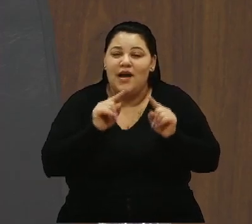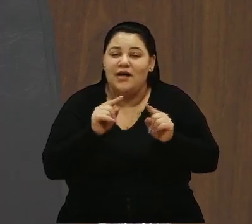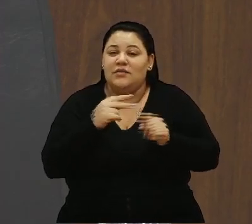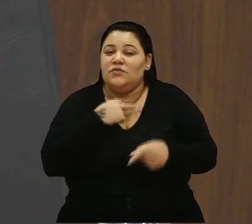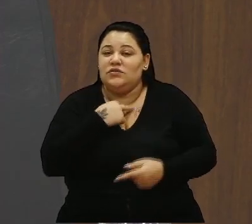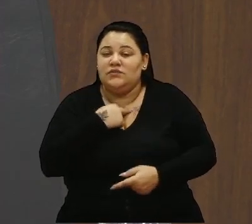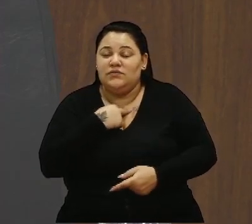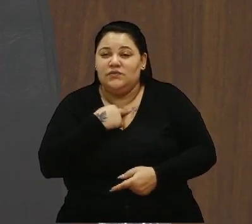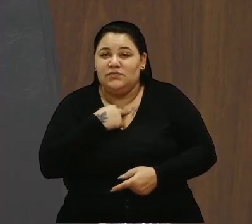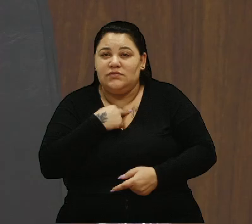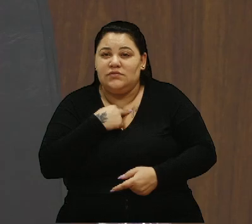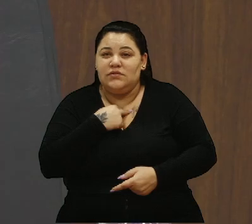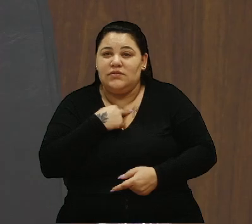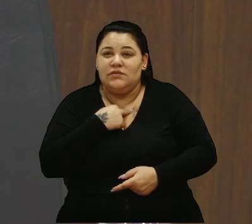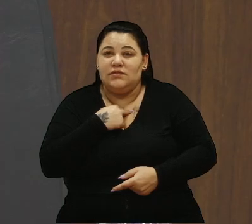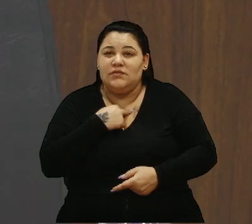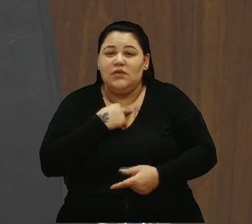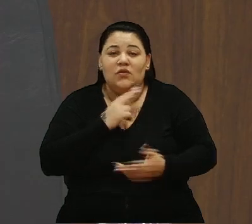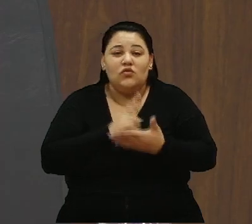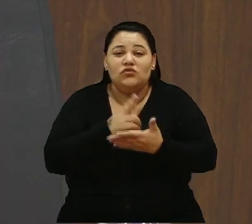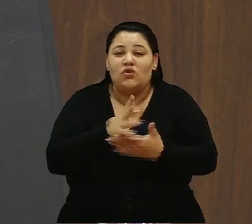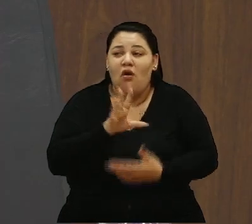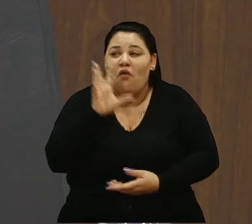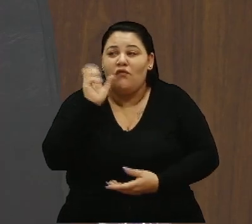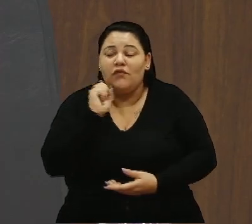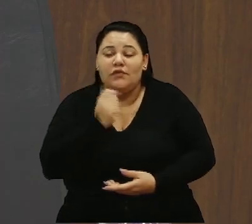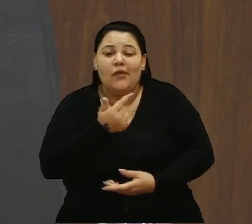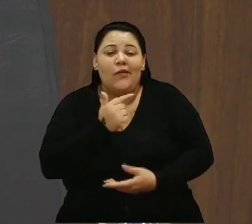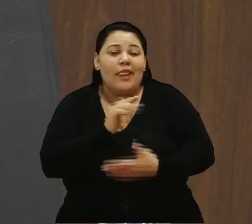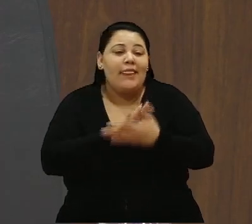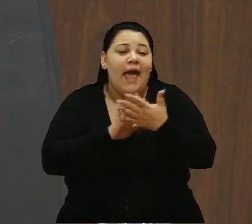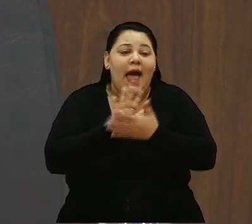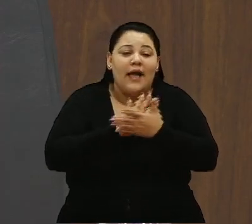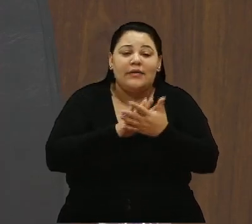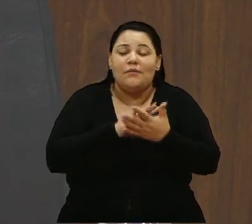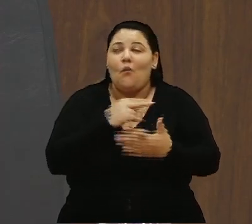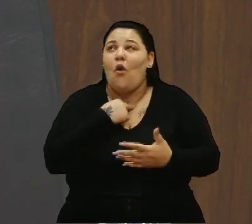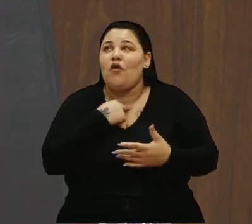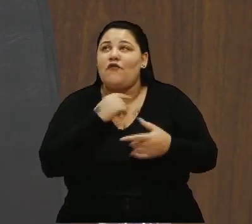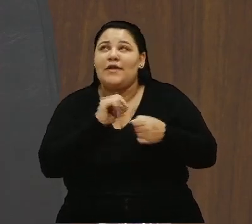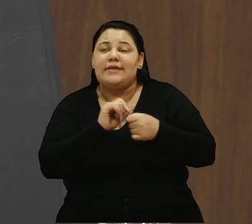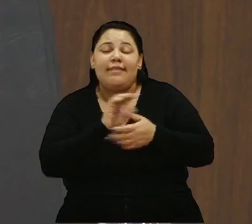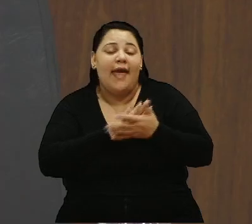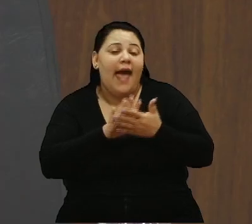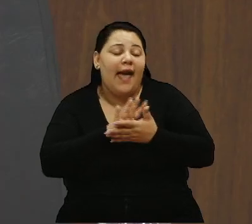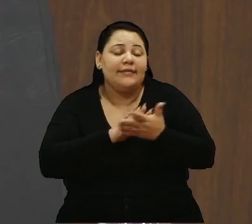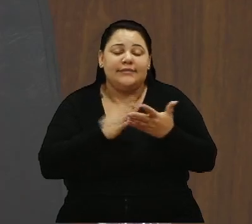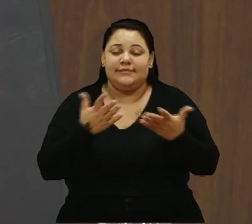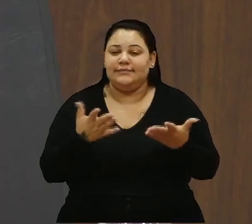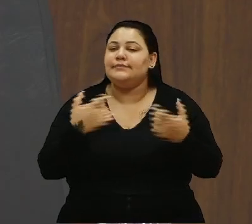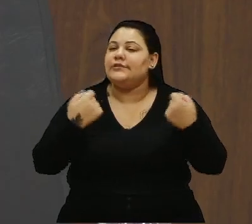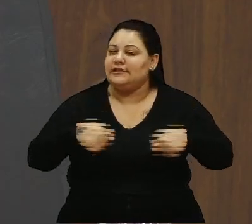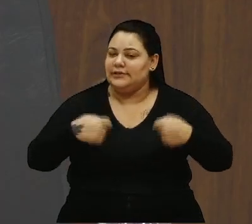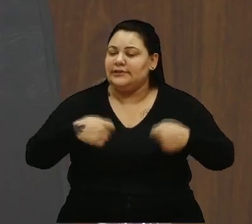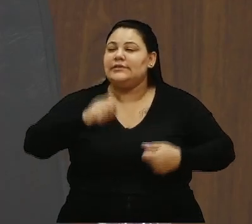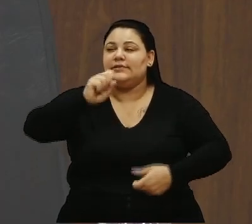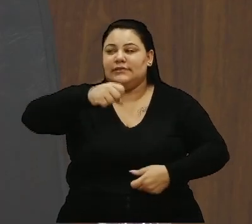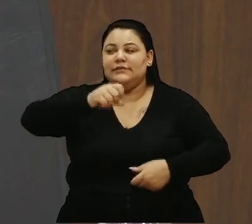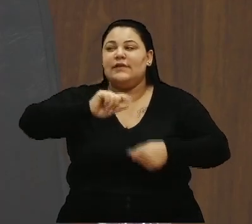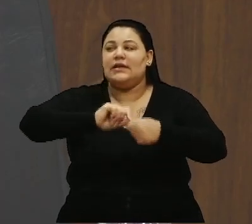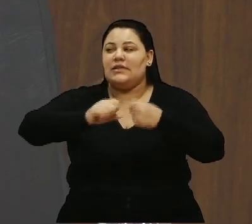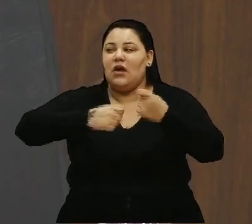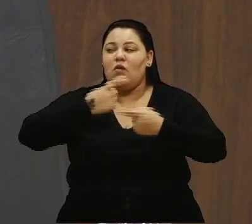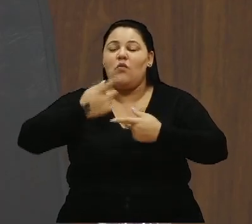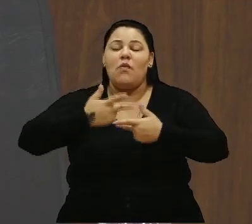para a gente continuar ouvindo que não tem o que fazer, tem que ter o que fazer, tem que ser feito algo, porque as